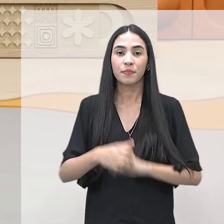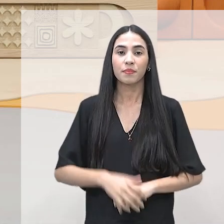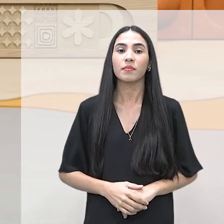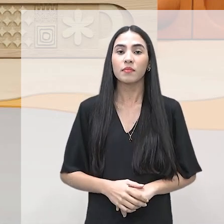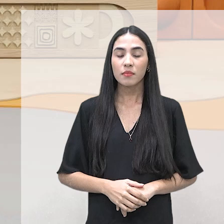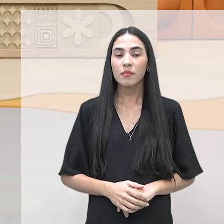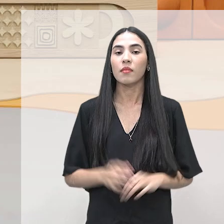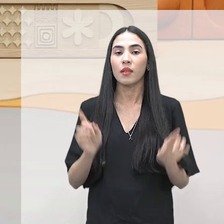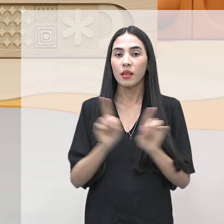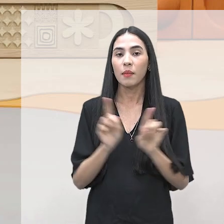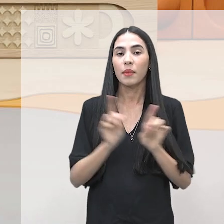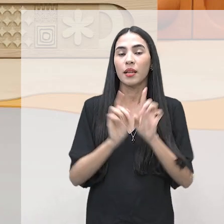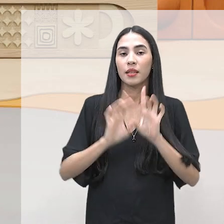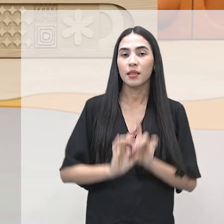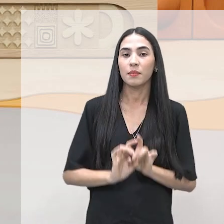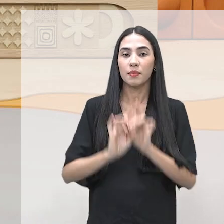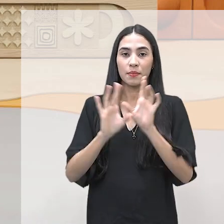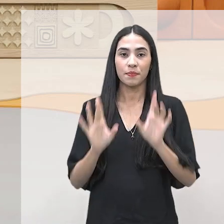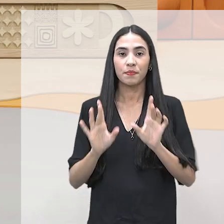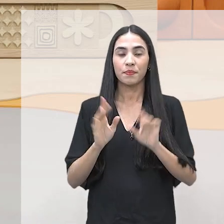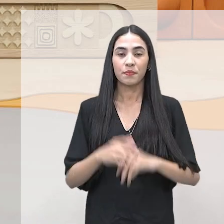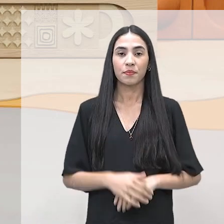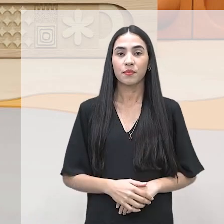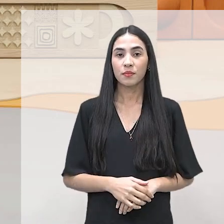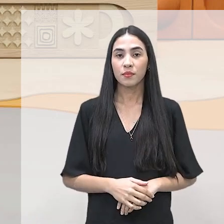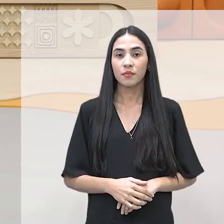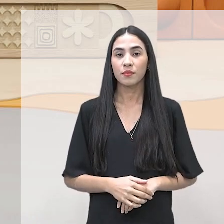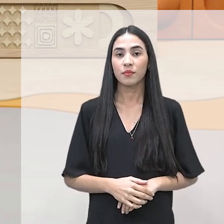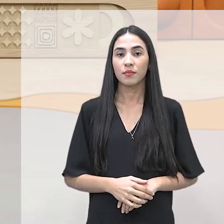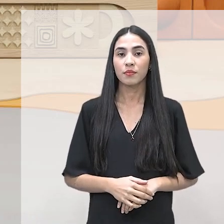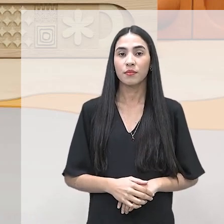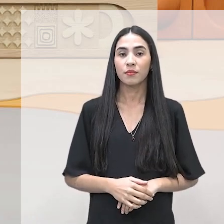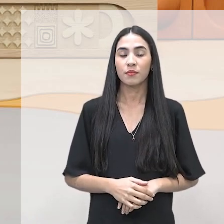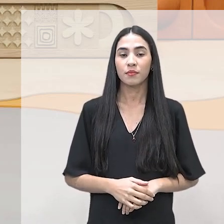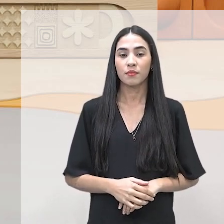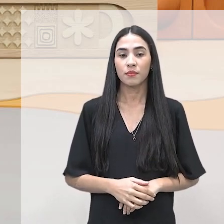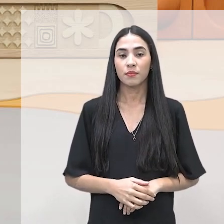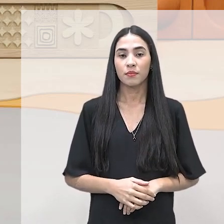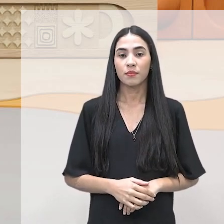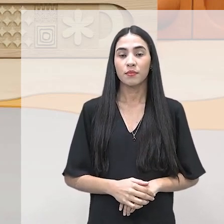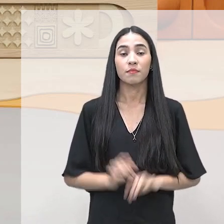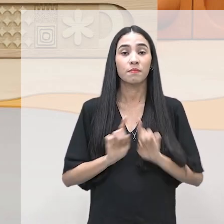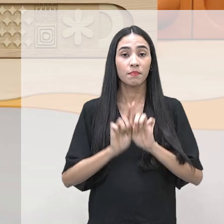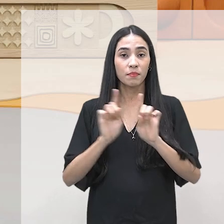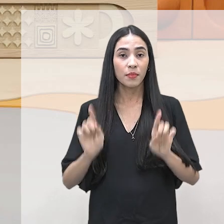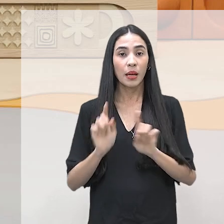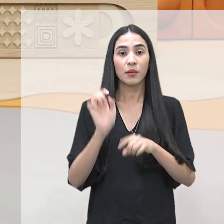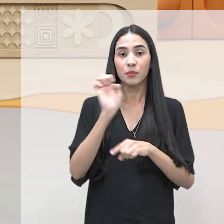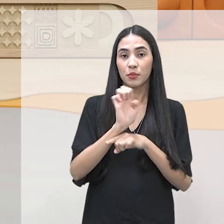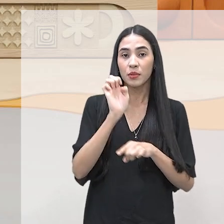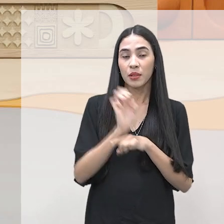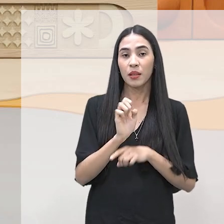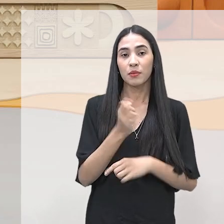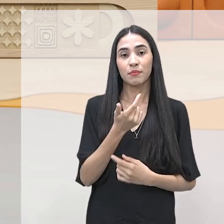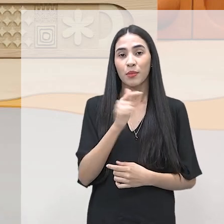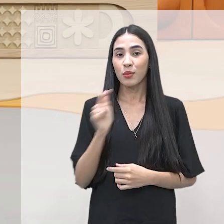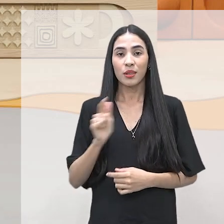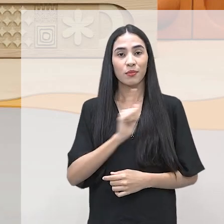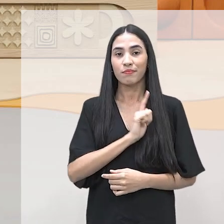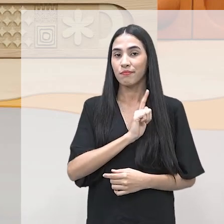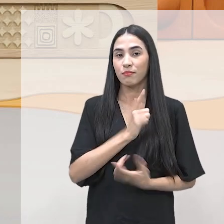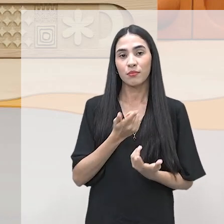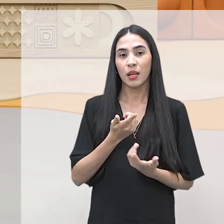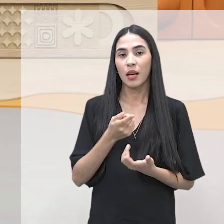além do fato de libertarem ali, de fato, da dominação dos seus senhores. Mas no Estado não houve nenhuma política